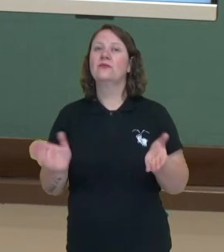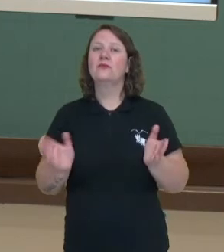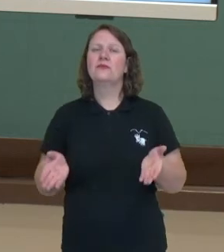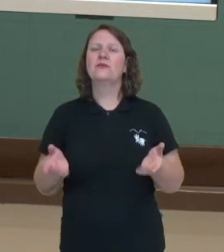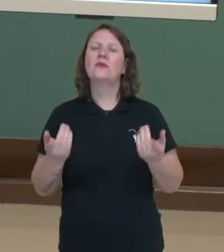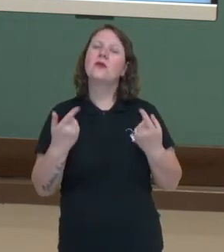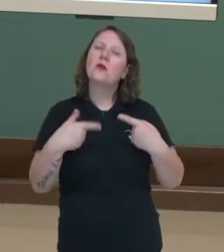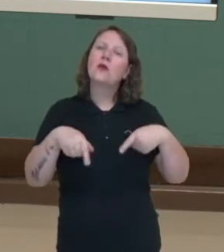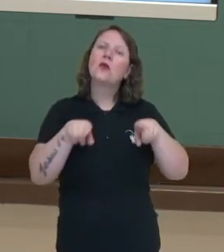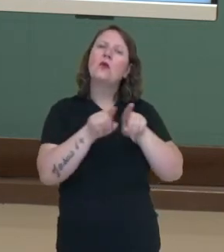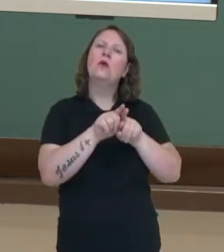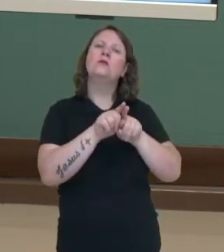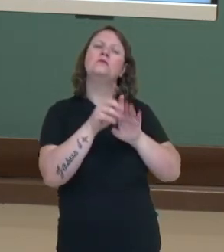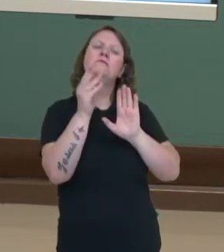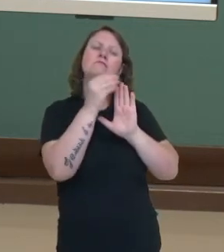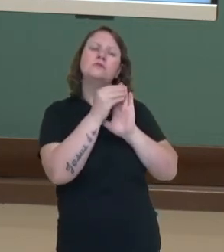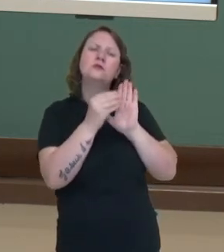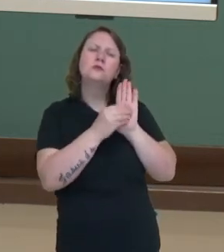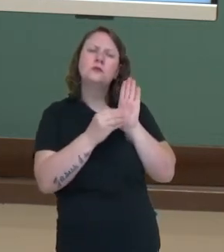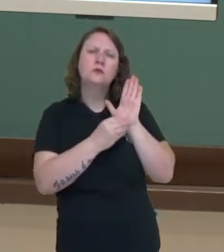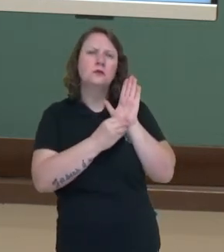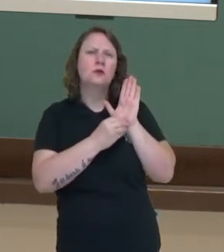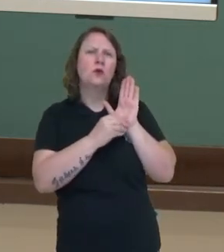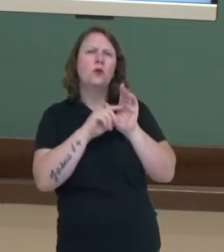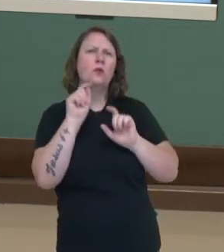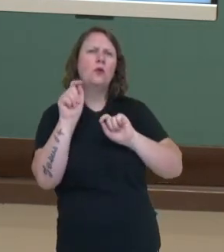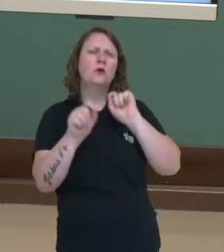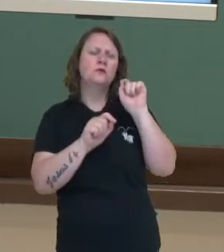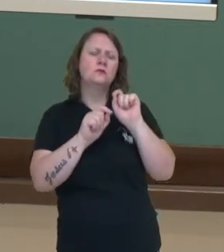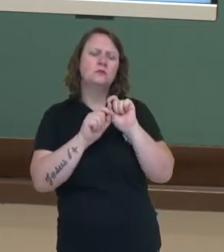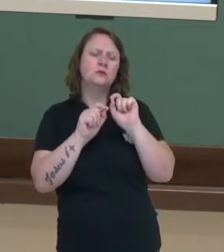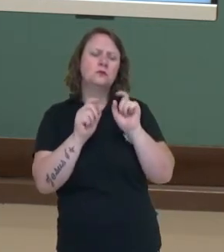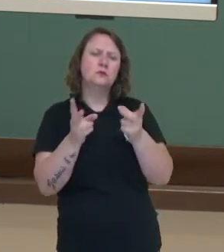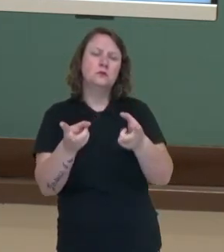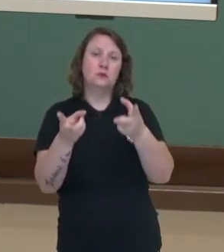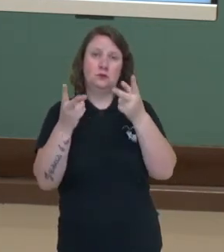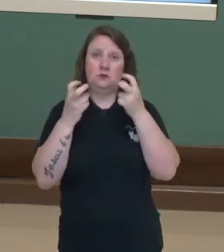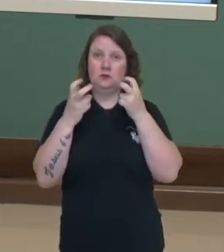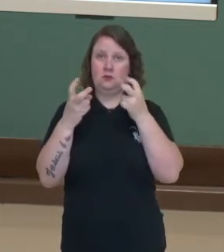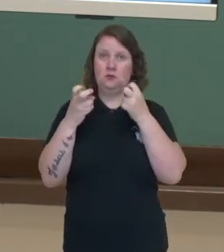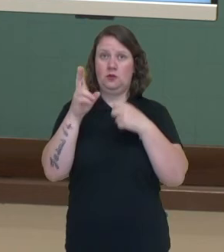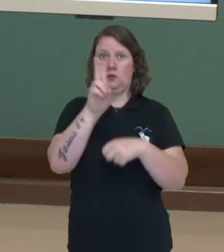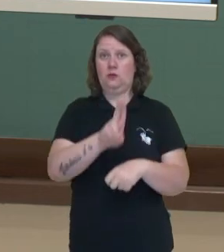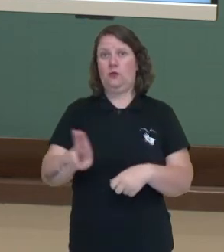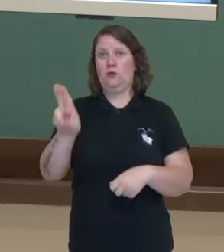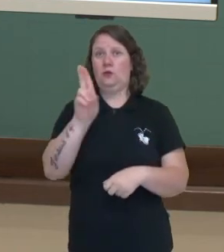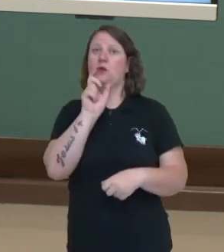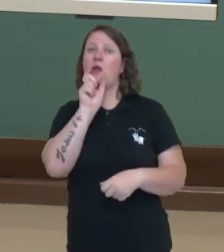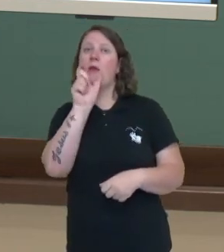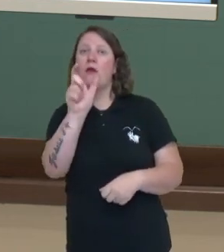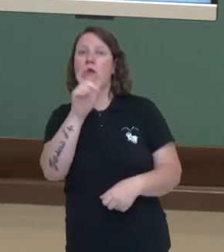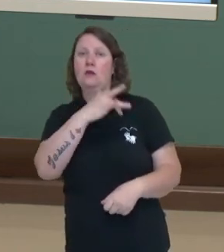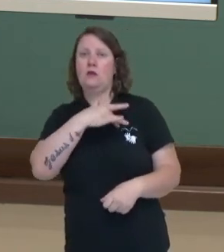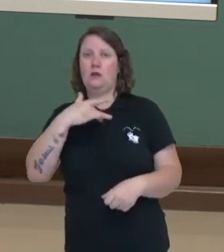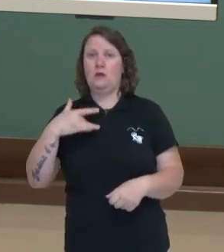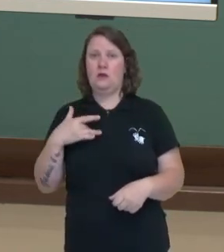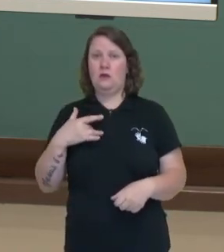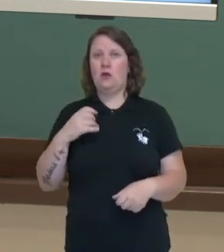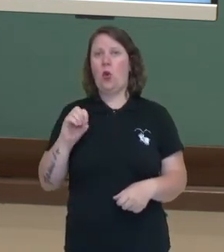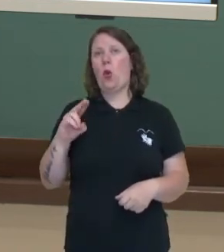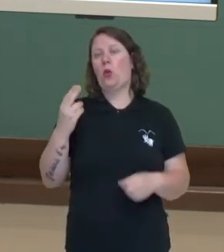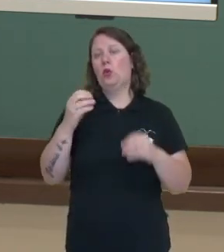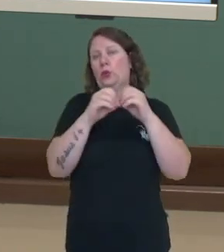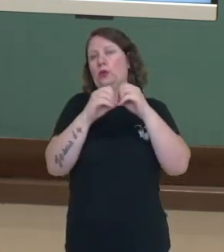podemos concluir dessa substituição do uso da palavra saúde ou então da oração, que a pessoa sinta-se bem